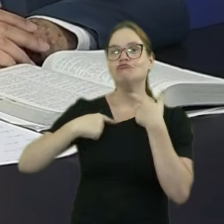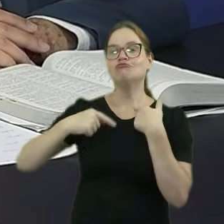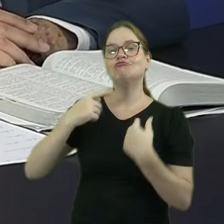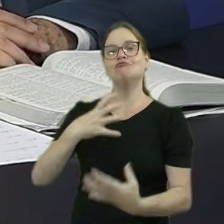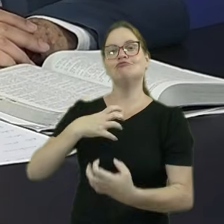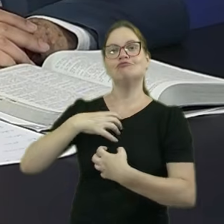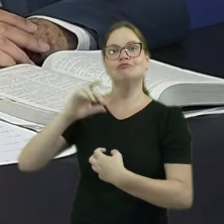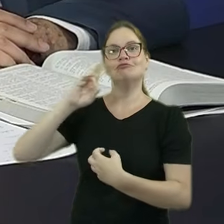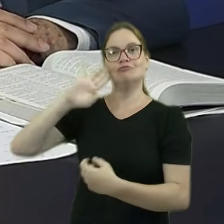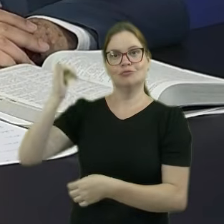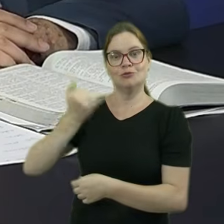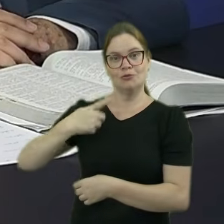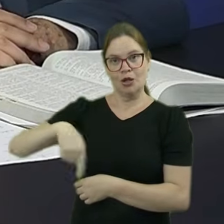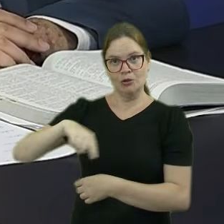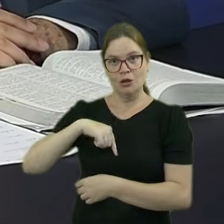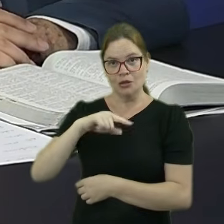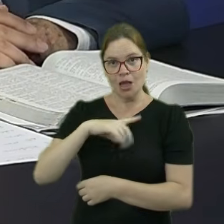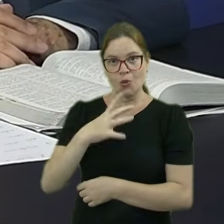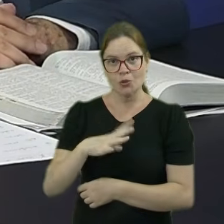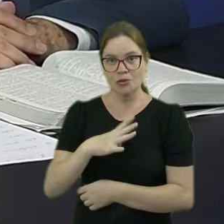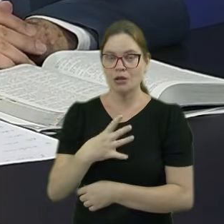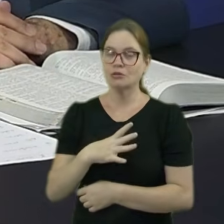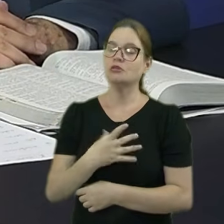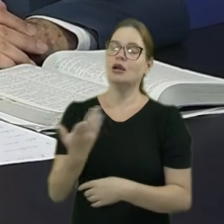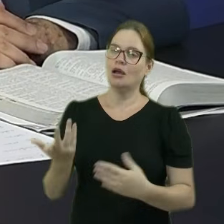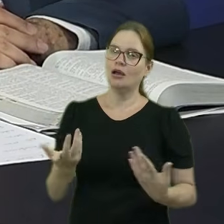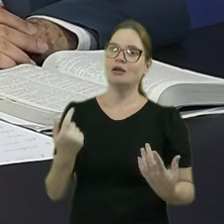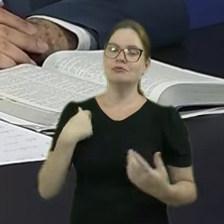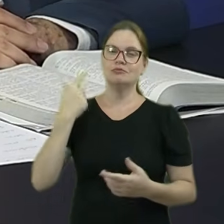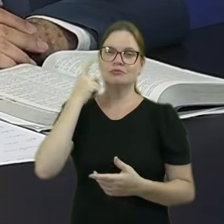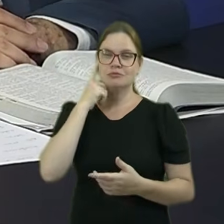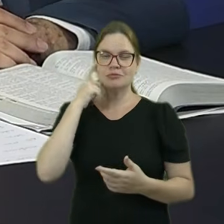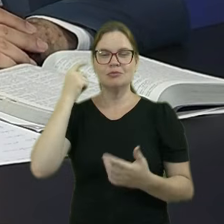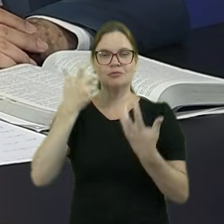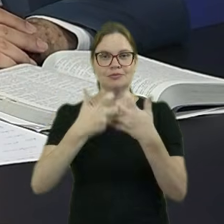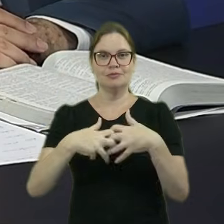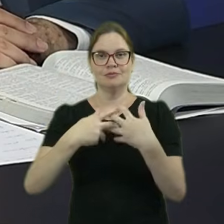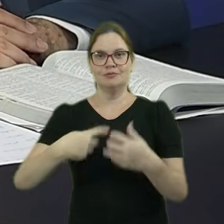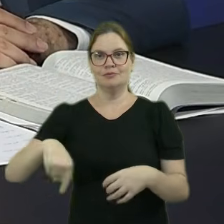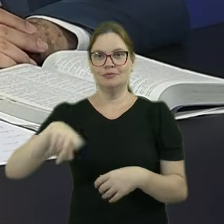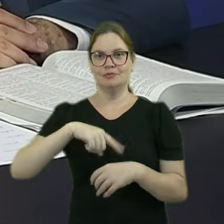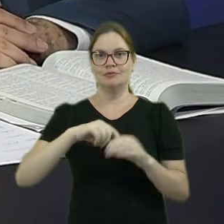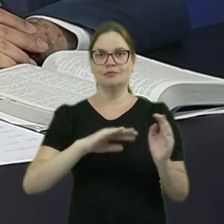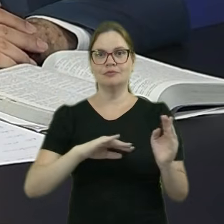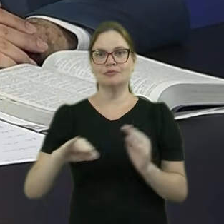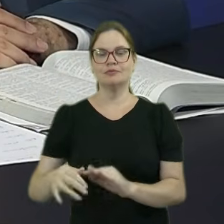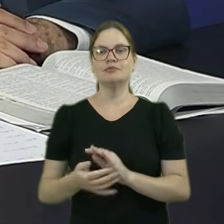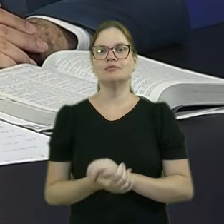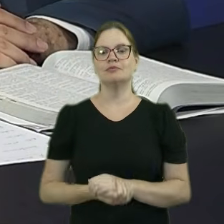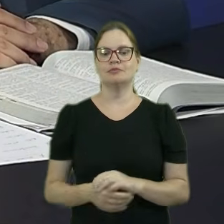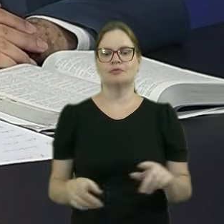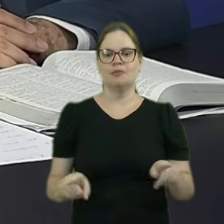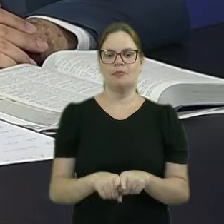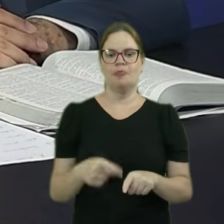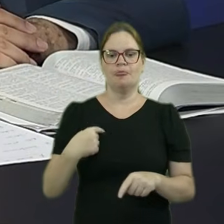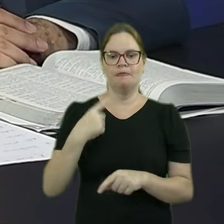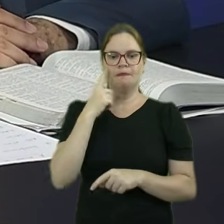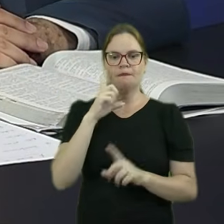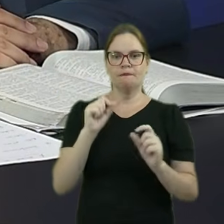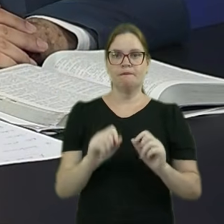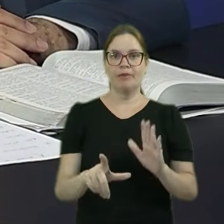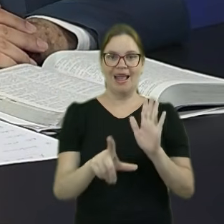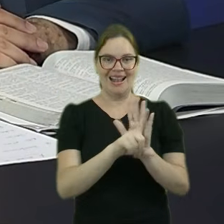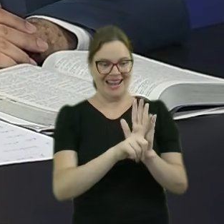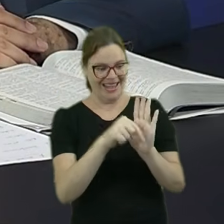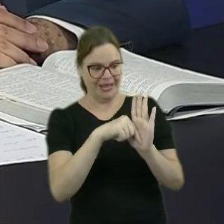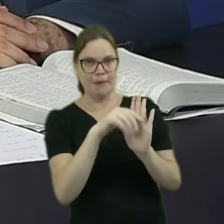sua voz. Então, isso é um questionamento, um ensino para nós. Paulo até fala, né, pastor Miguel, o fim da lei é